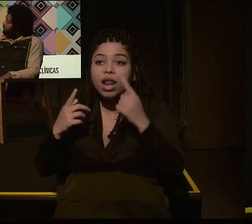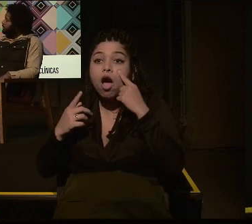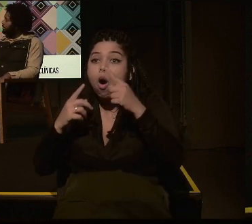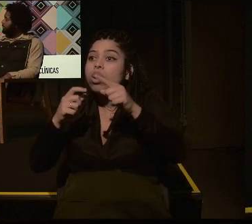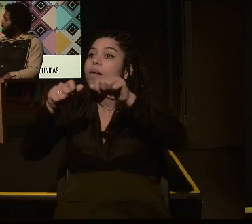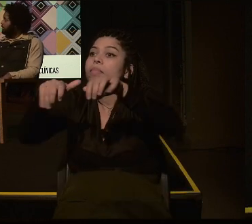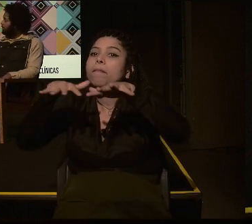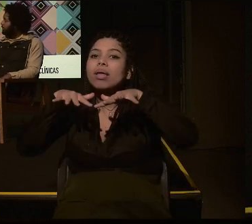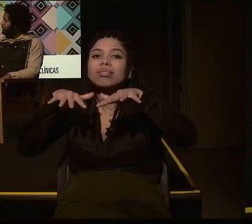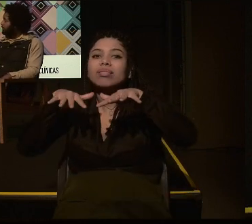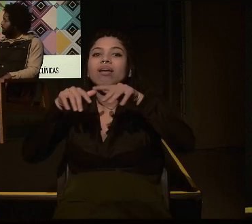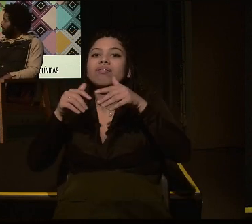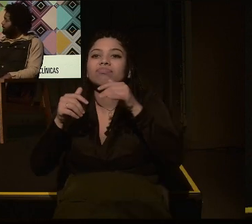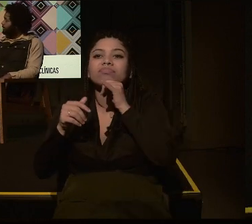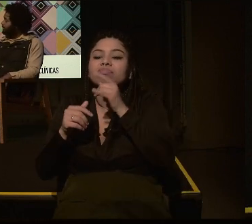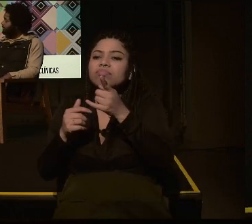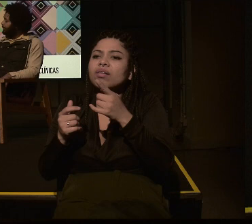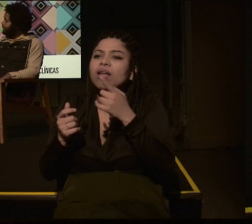ela fala: não.